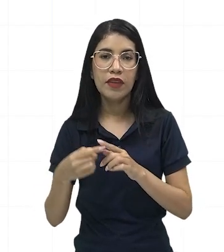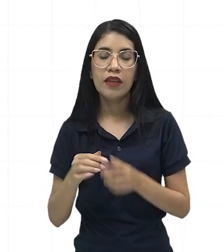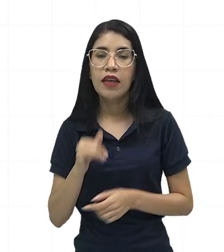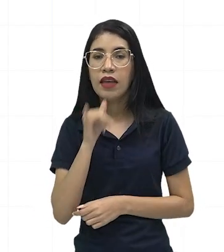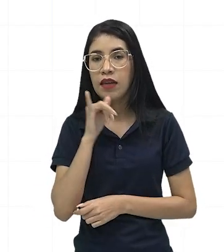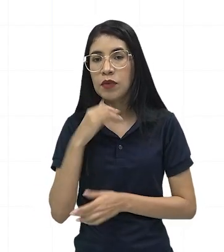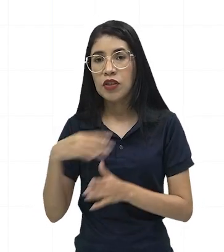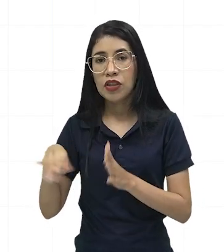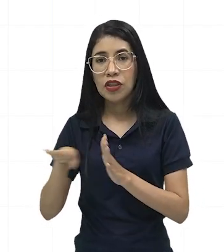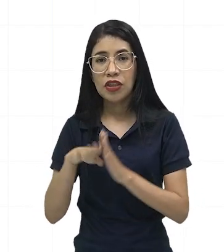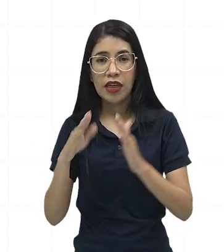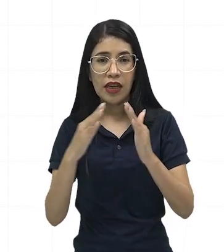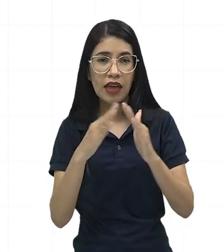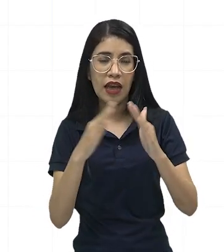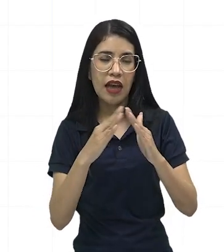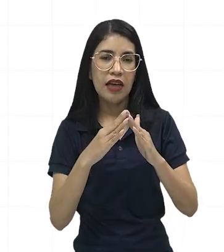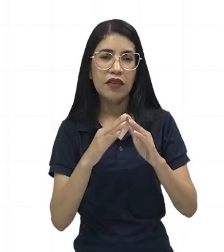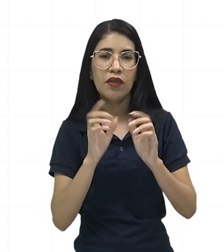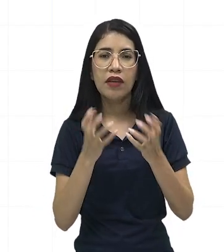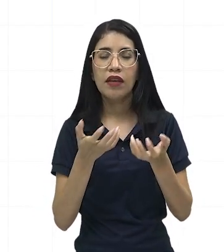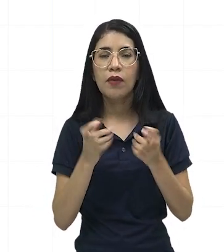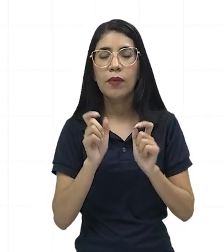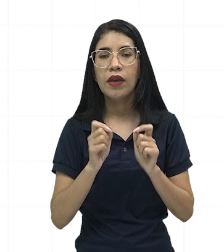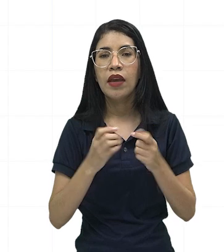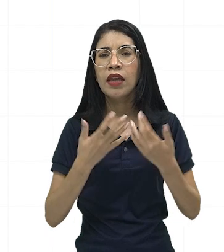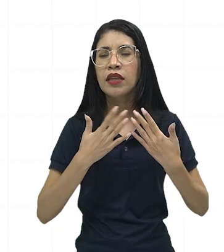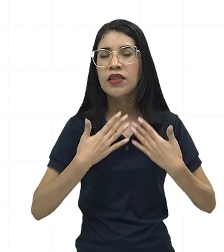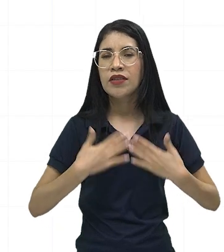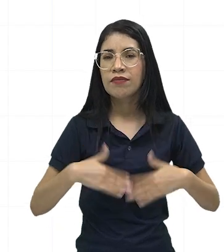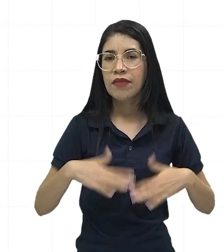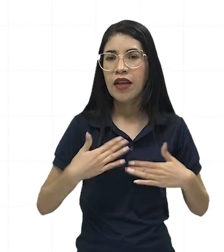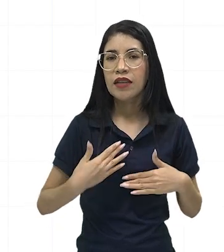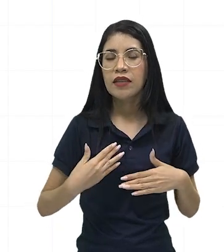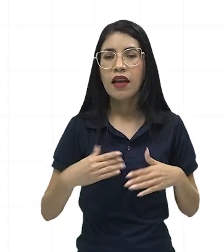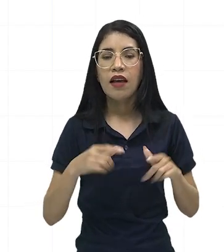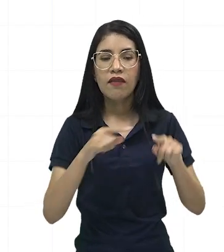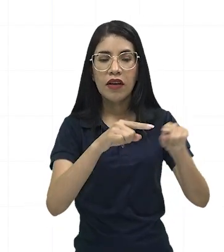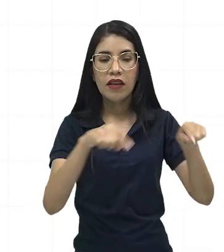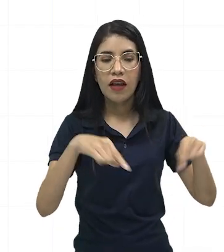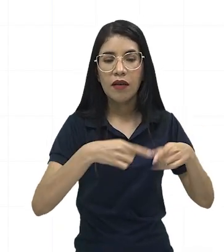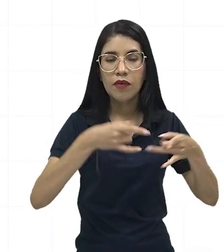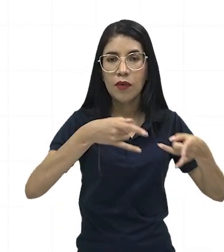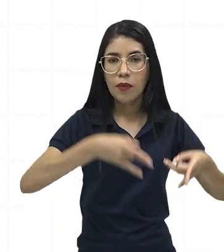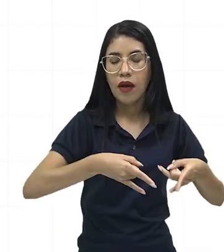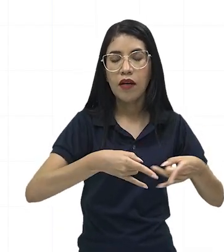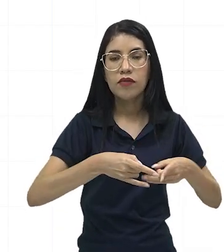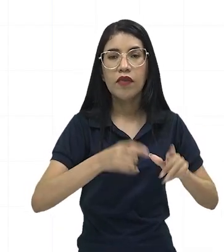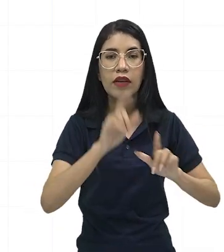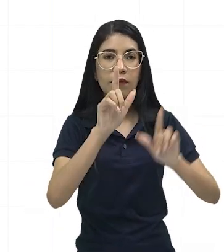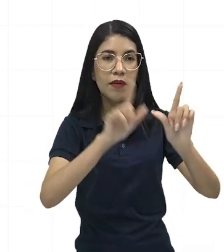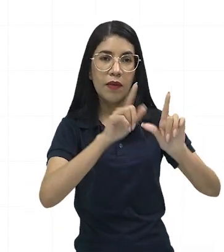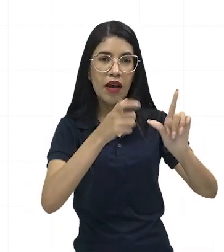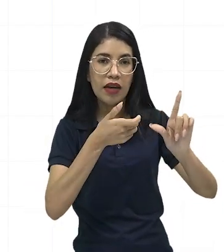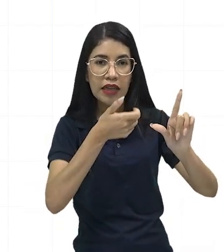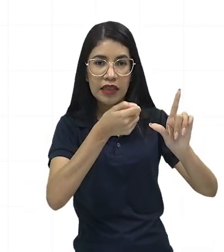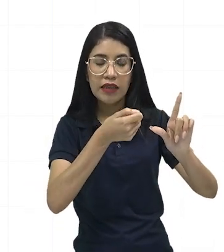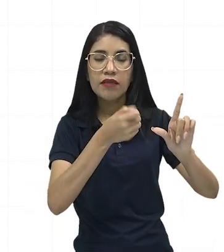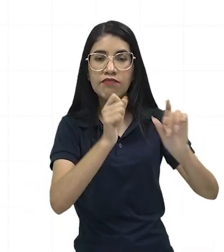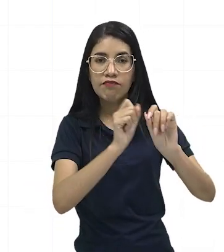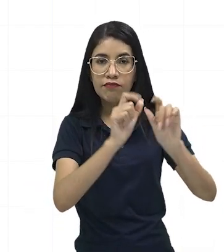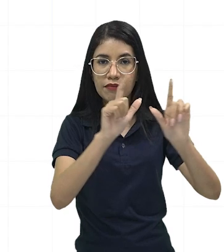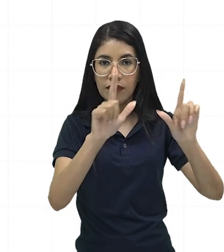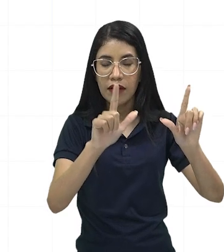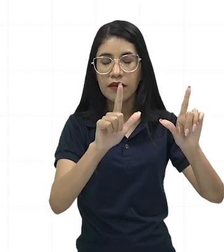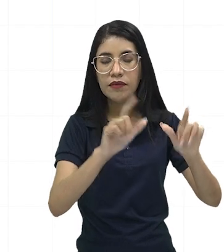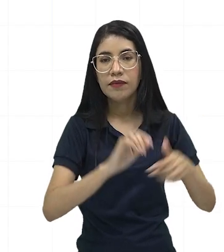sua casa, né, você quer descansar, você vai lá para o seu quarto, o que você quer fazer? Ligar a TV, né? Você quer ligar